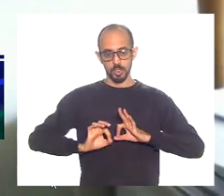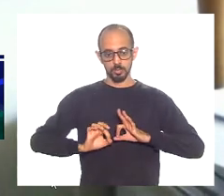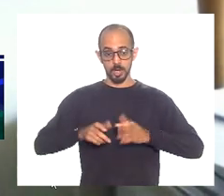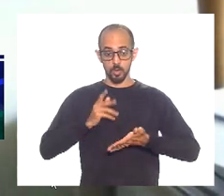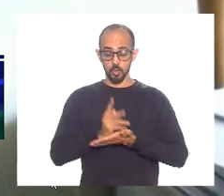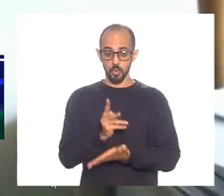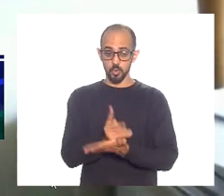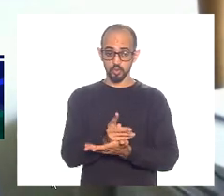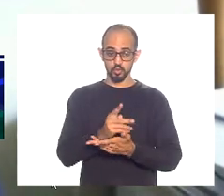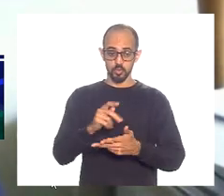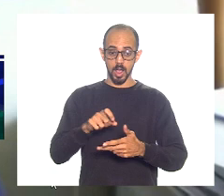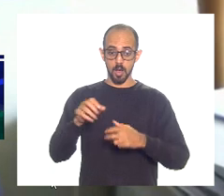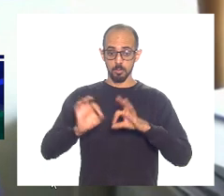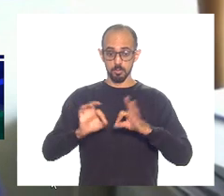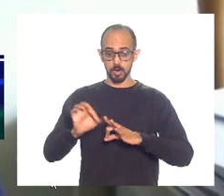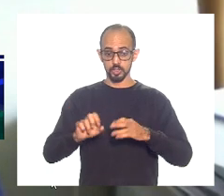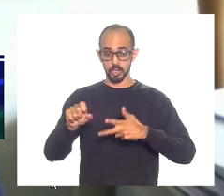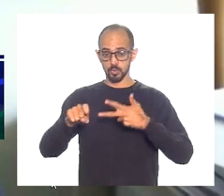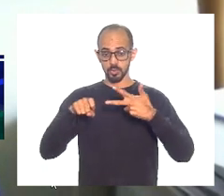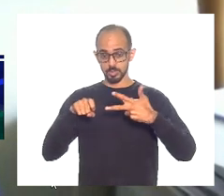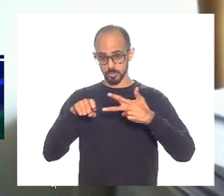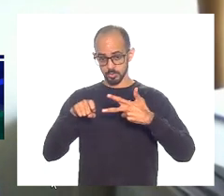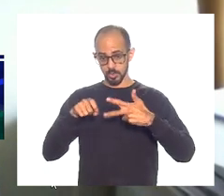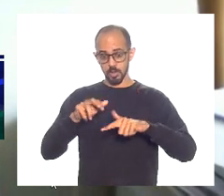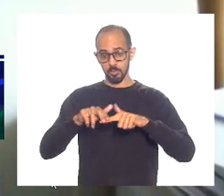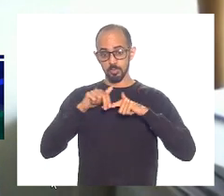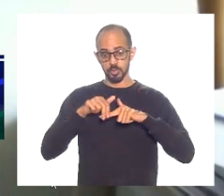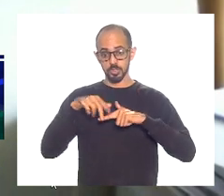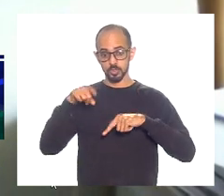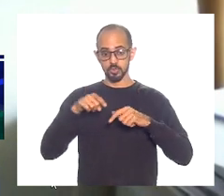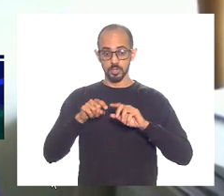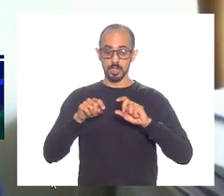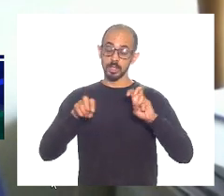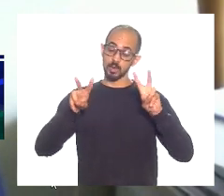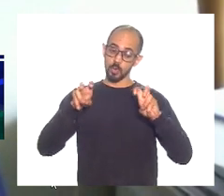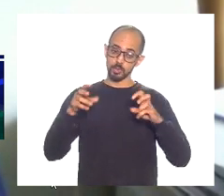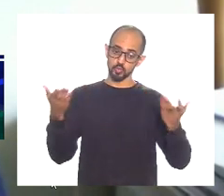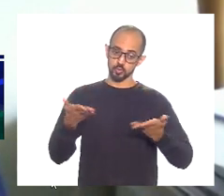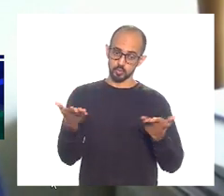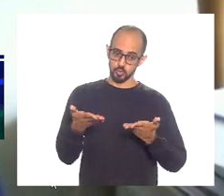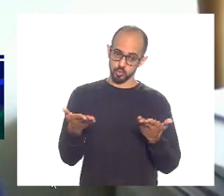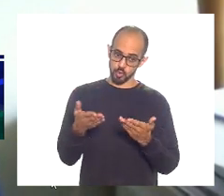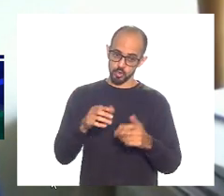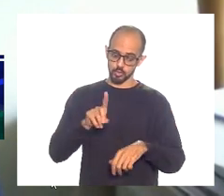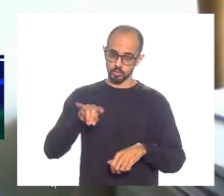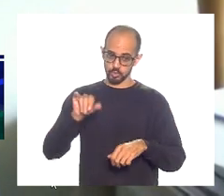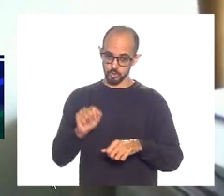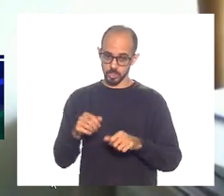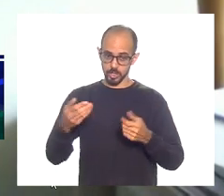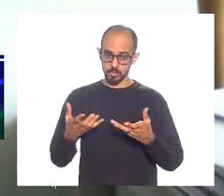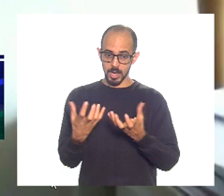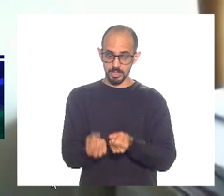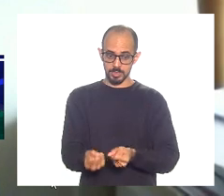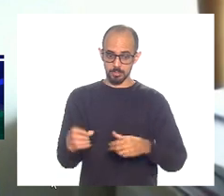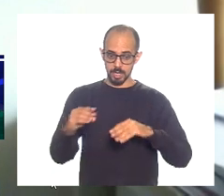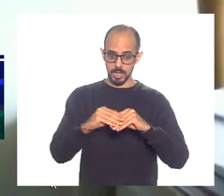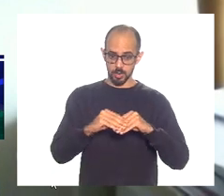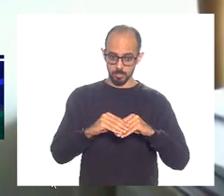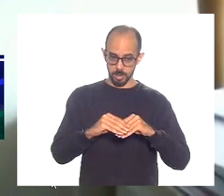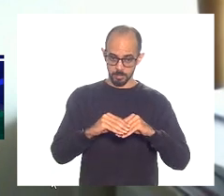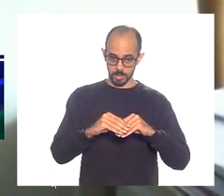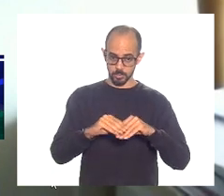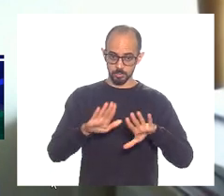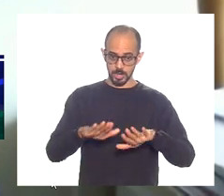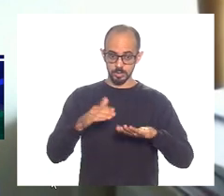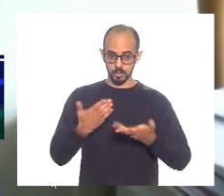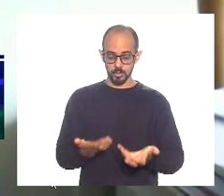Executivo. Por isso que ele está na pauta, em primeira, hoje, para receber emendas. E eu queria assinalar